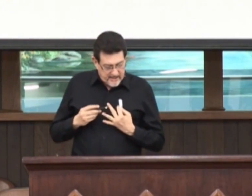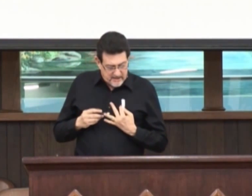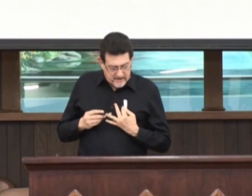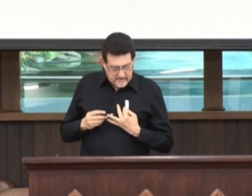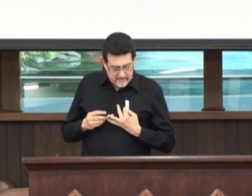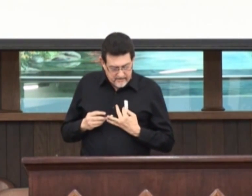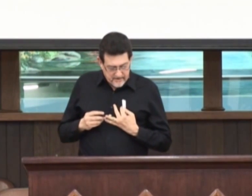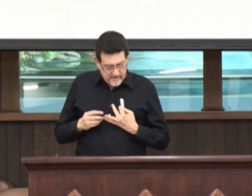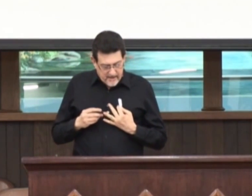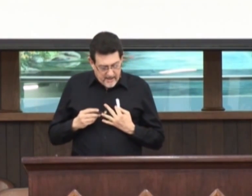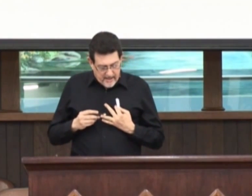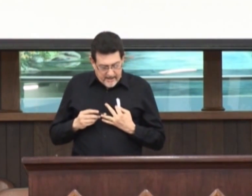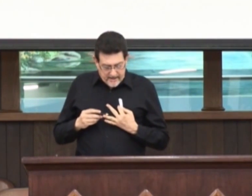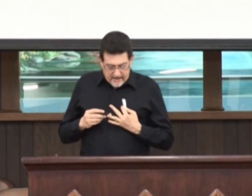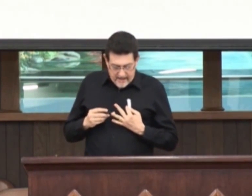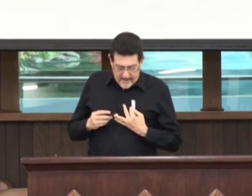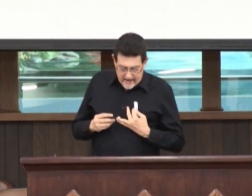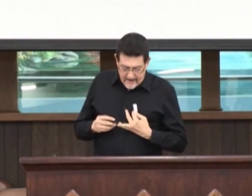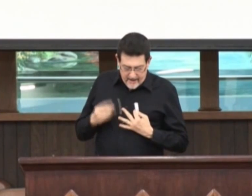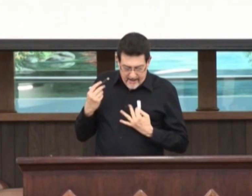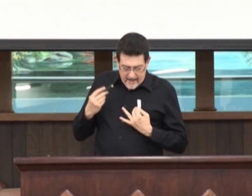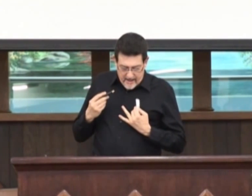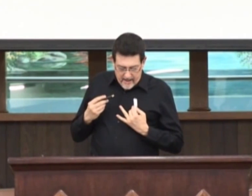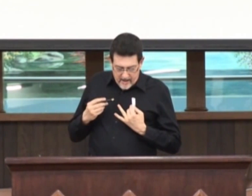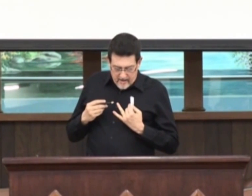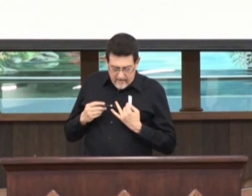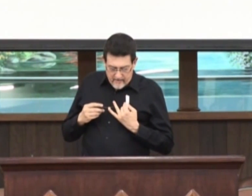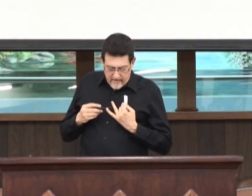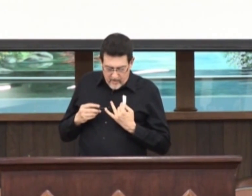E ele diz que